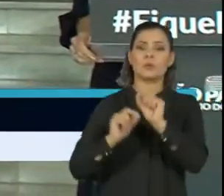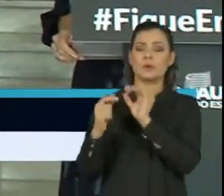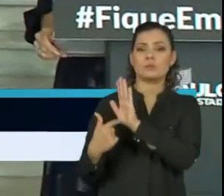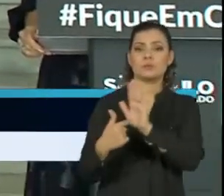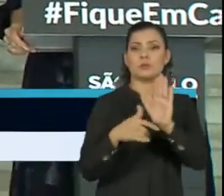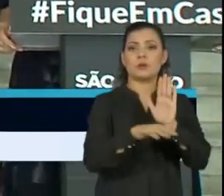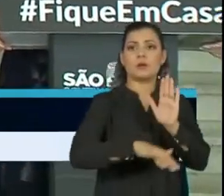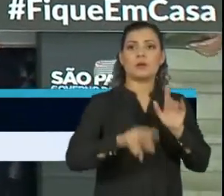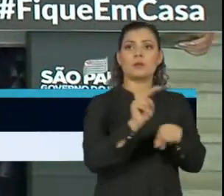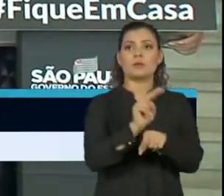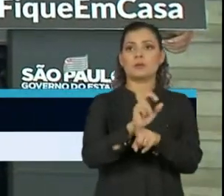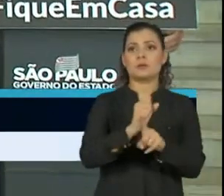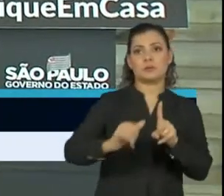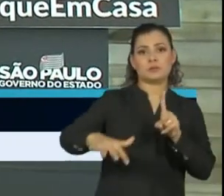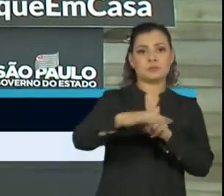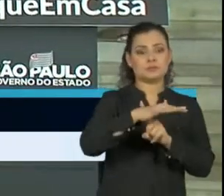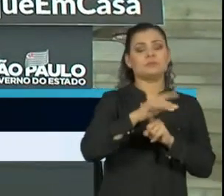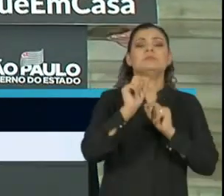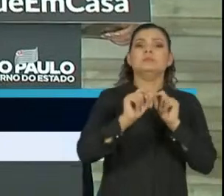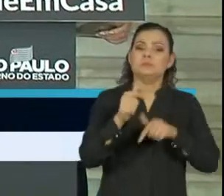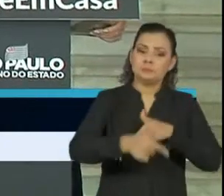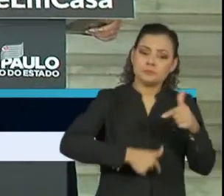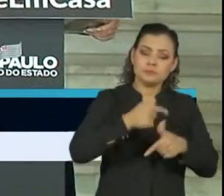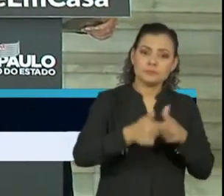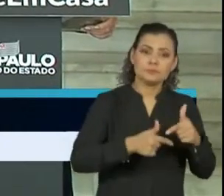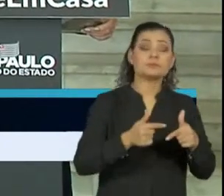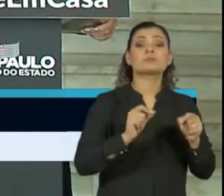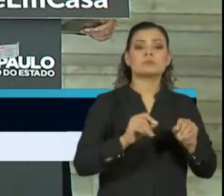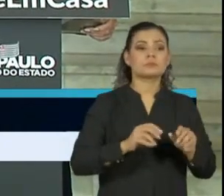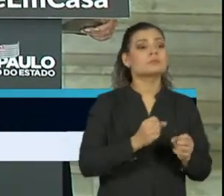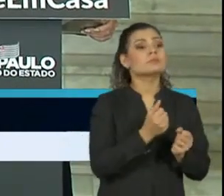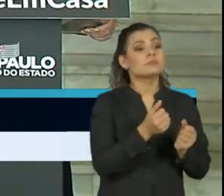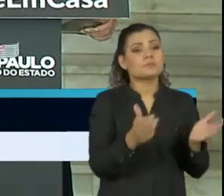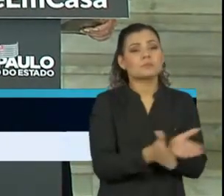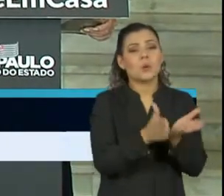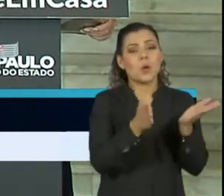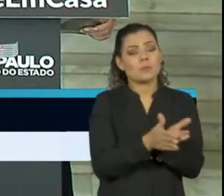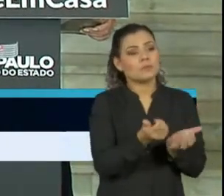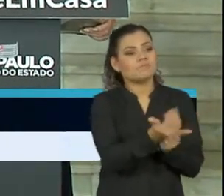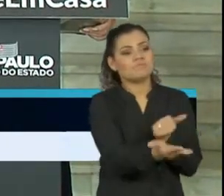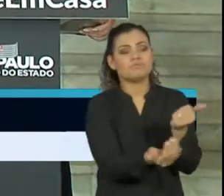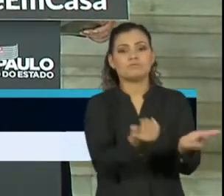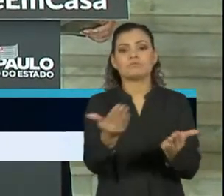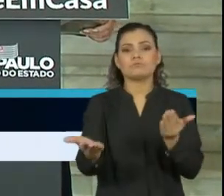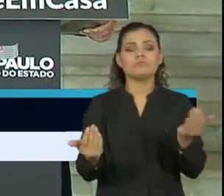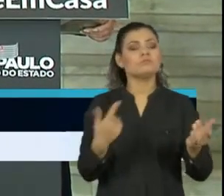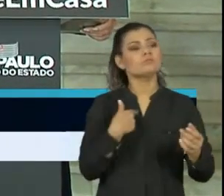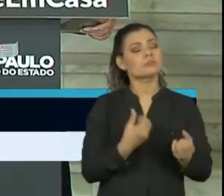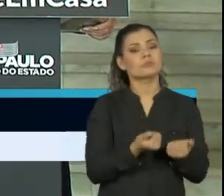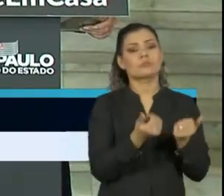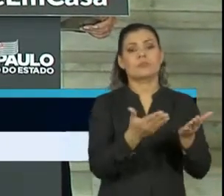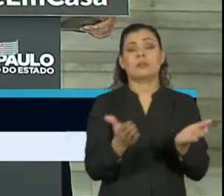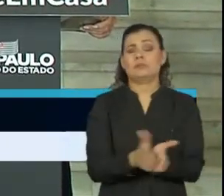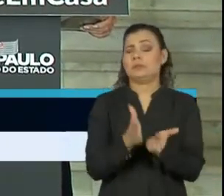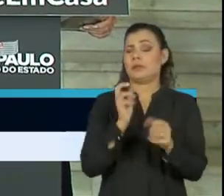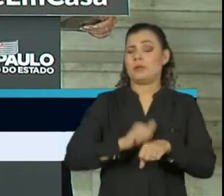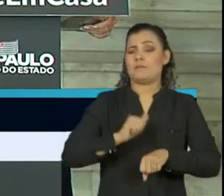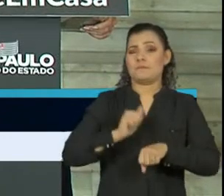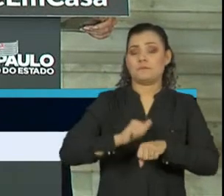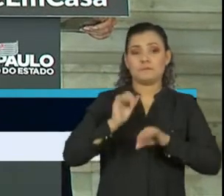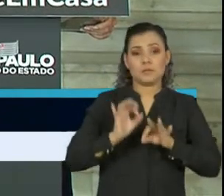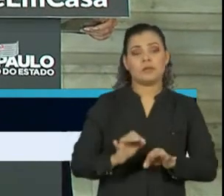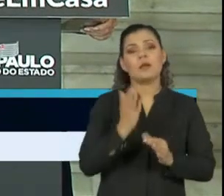no campo da proteção social de fazer chegar às comunidades de pessoas em pobreza, extrema pobreza,